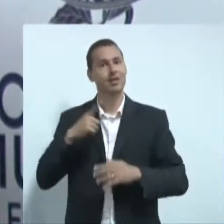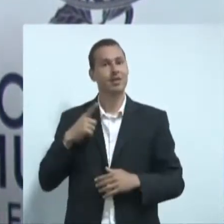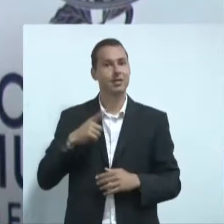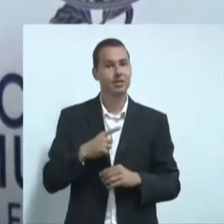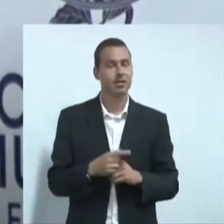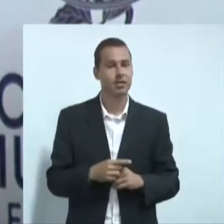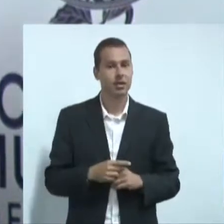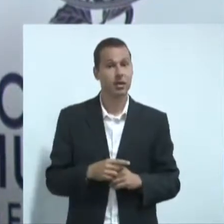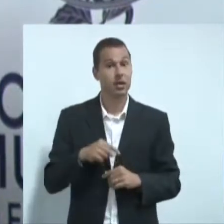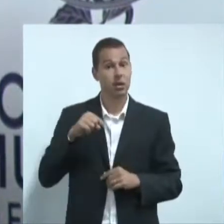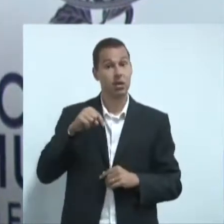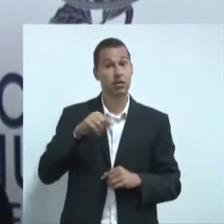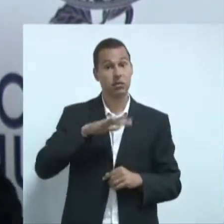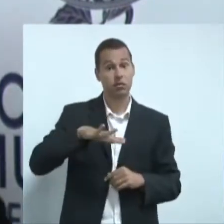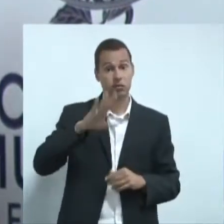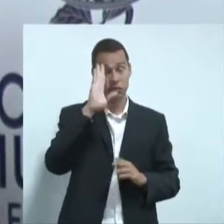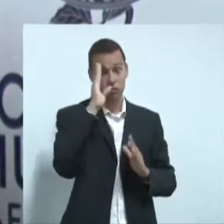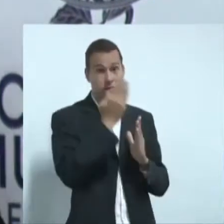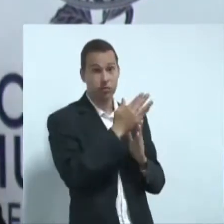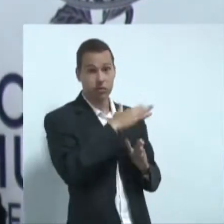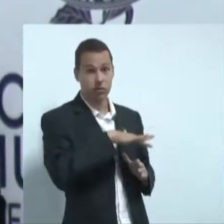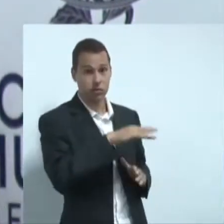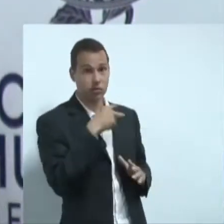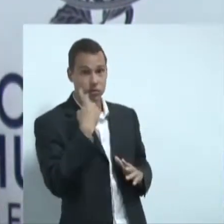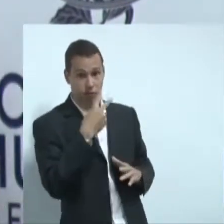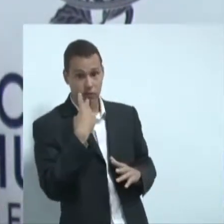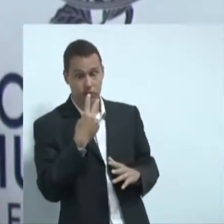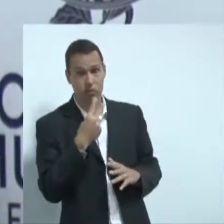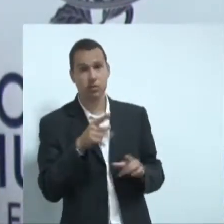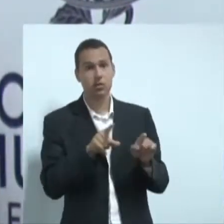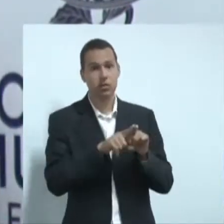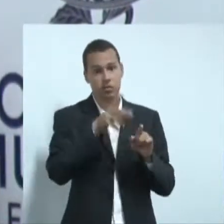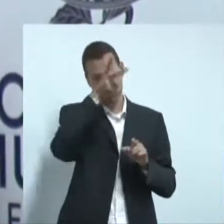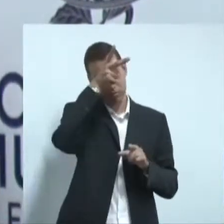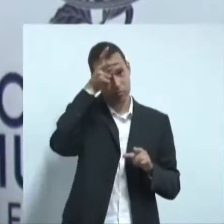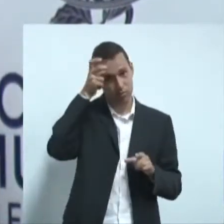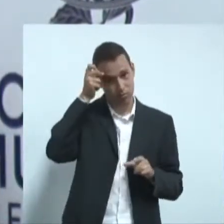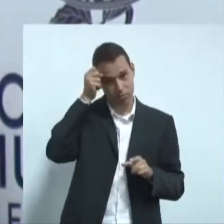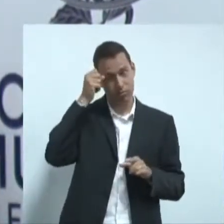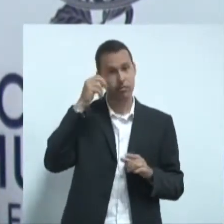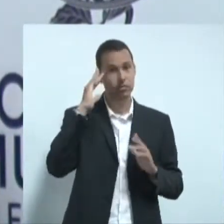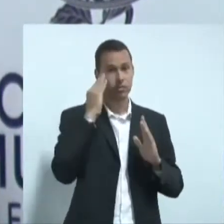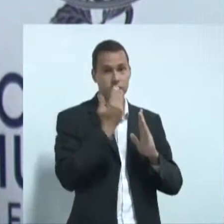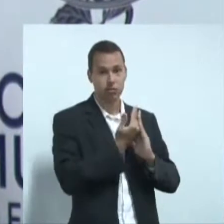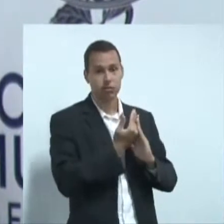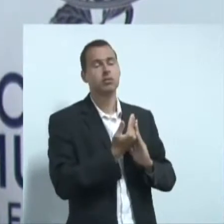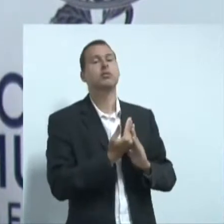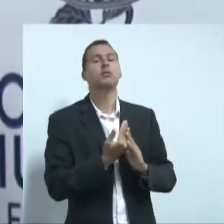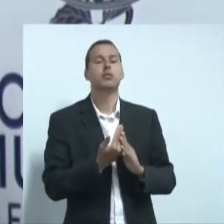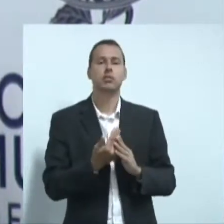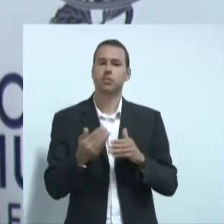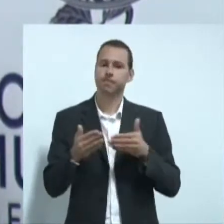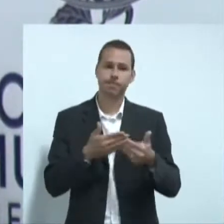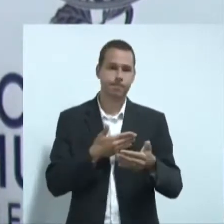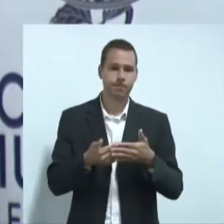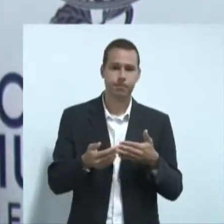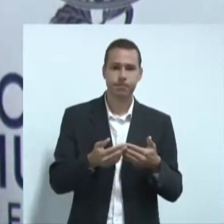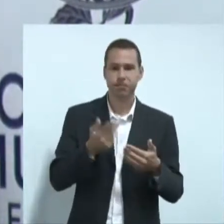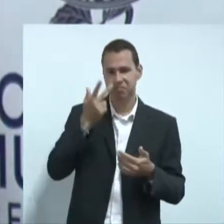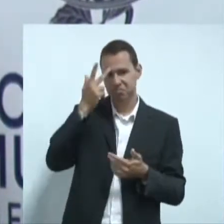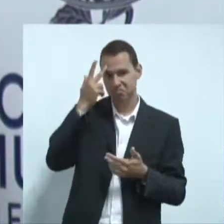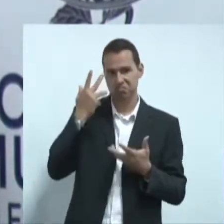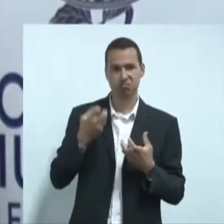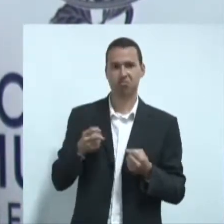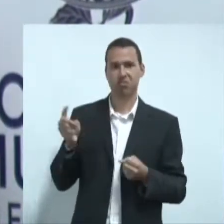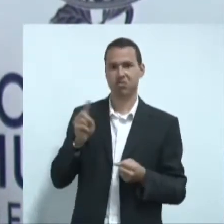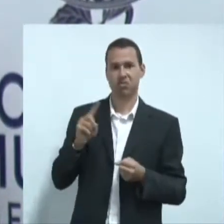que confia em ganhar normal na gestão do prefeito roberto em dependente de oposição falar que que não